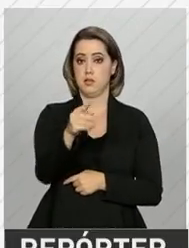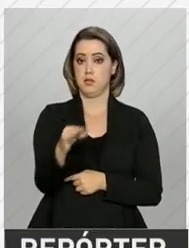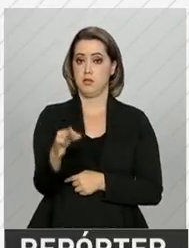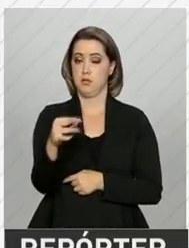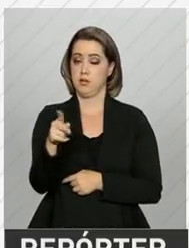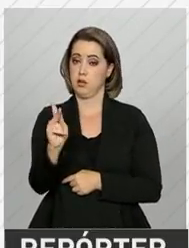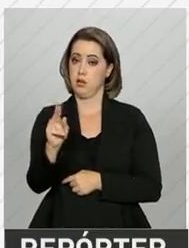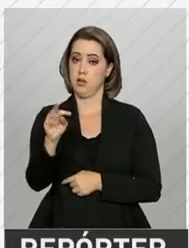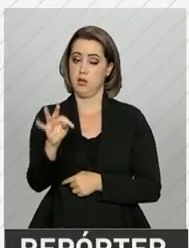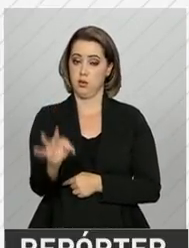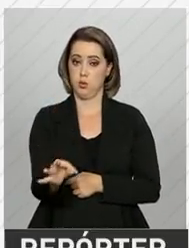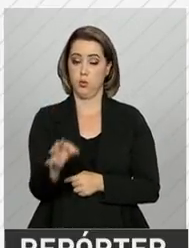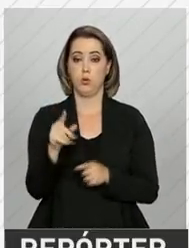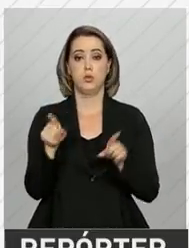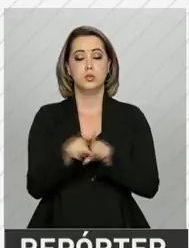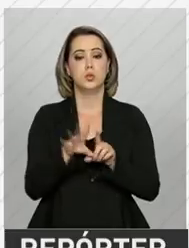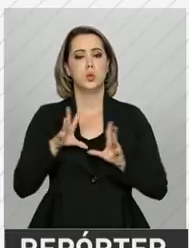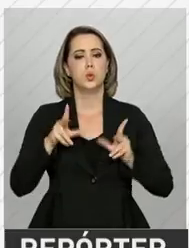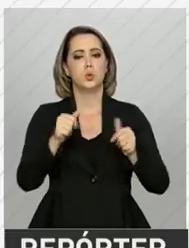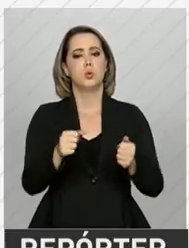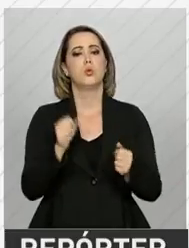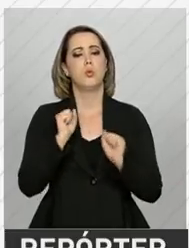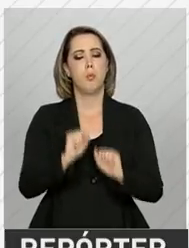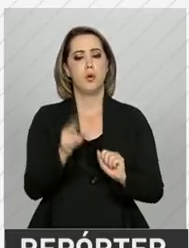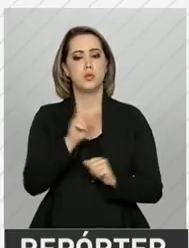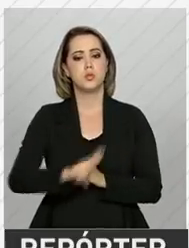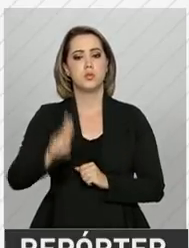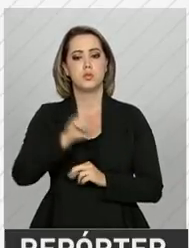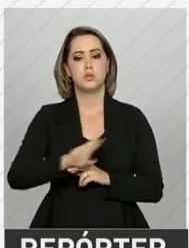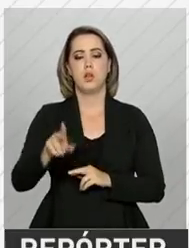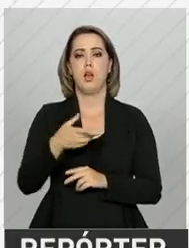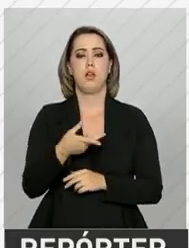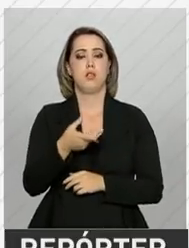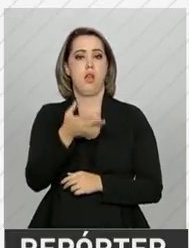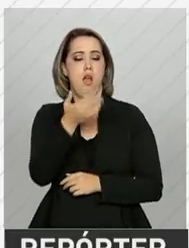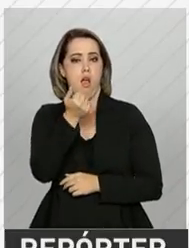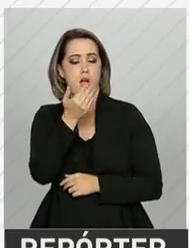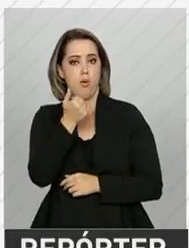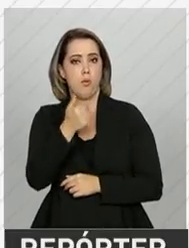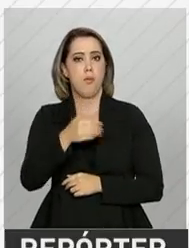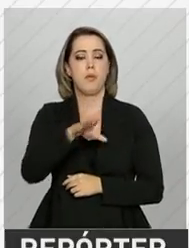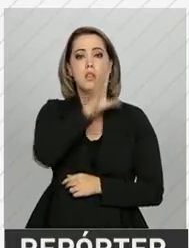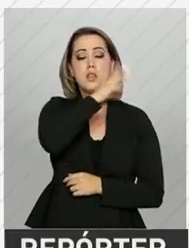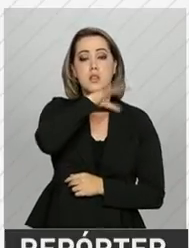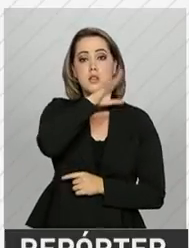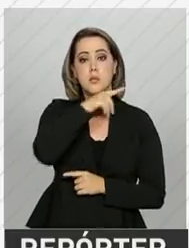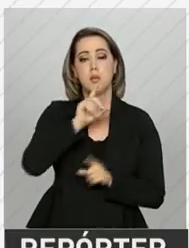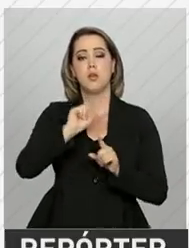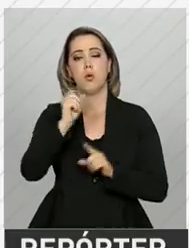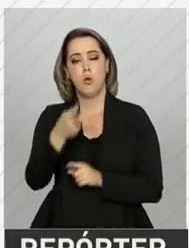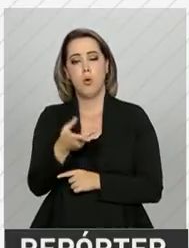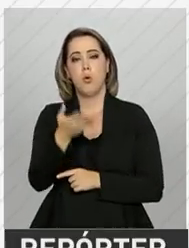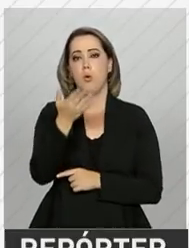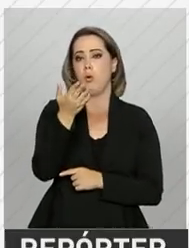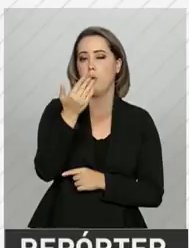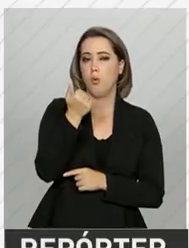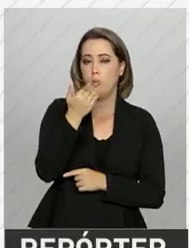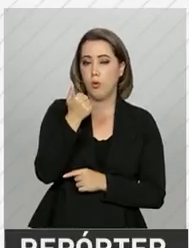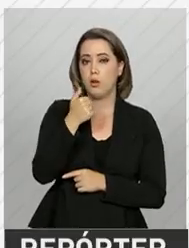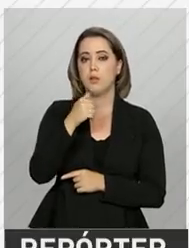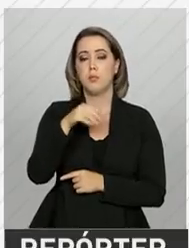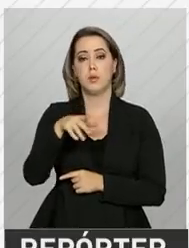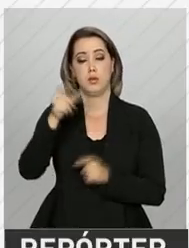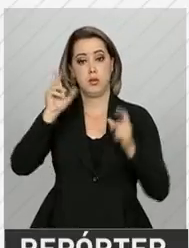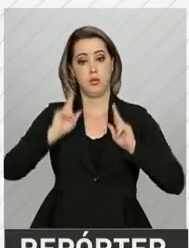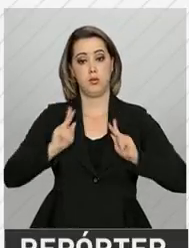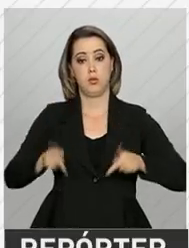essa matéria-prima pode ser usada para muita coisa, desde ração animal e suplemento alimentar humano, até